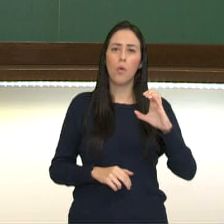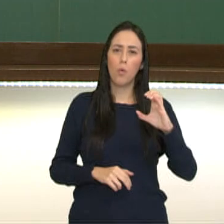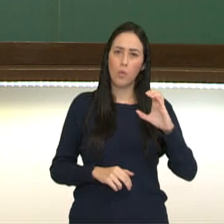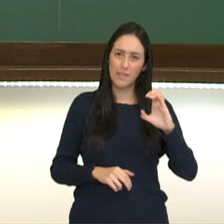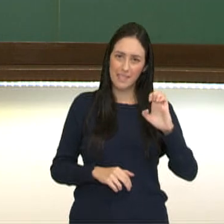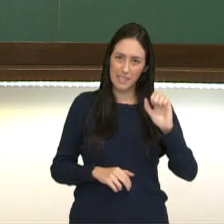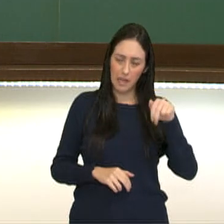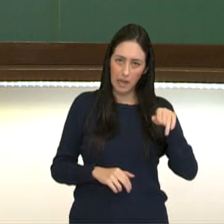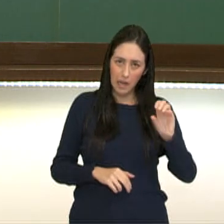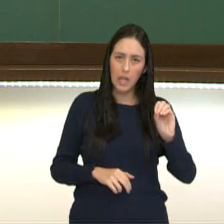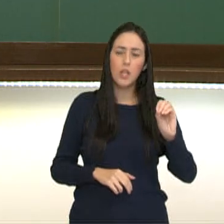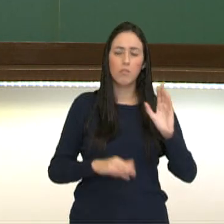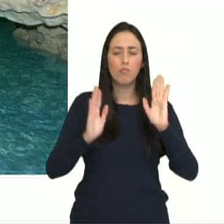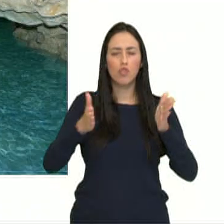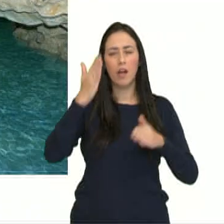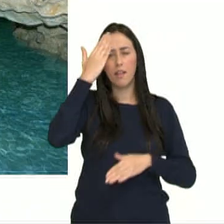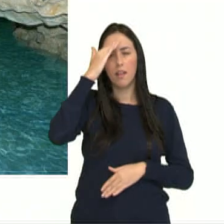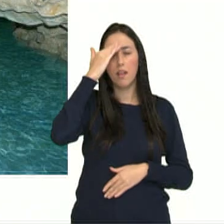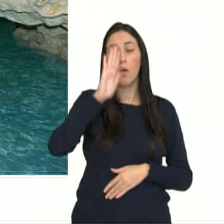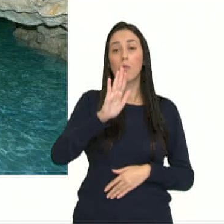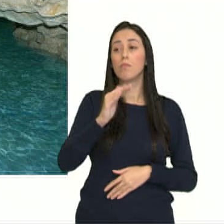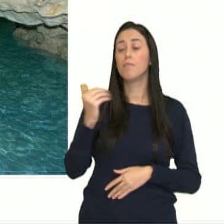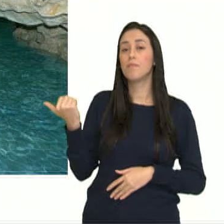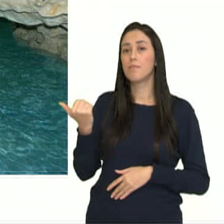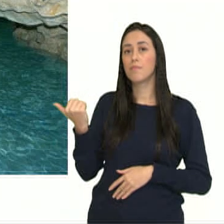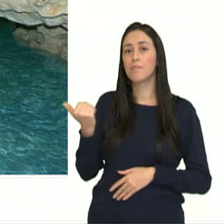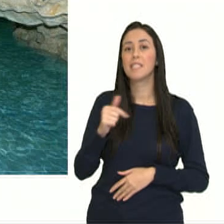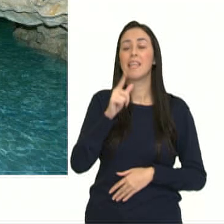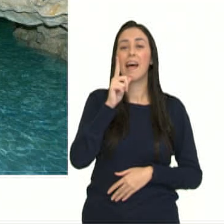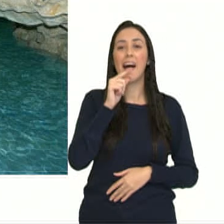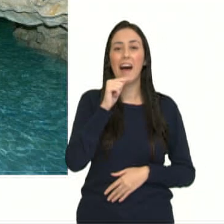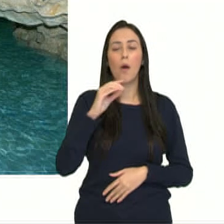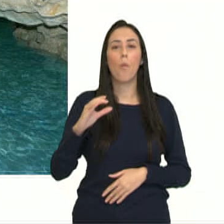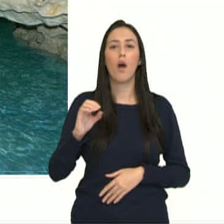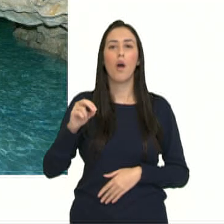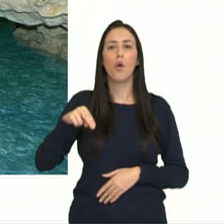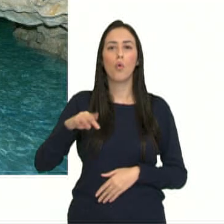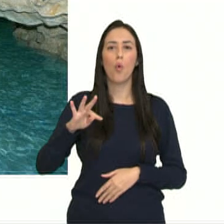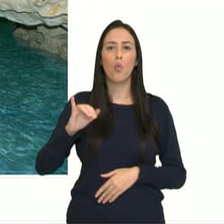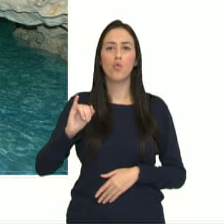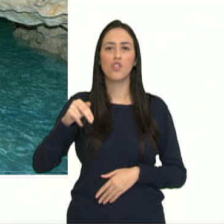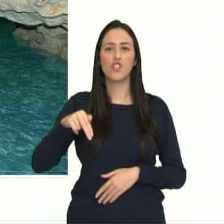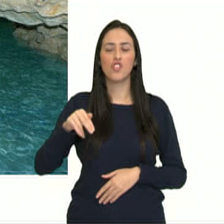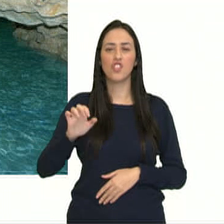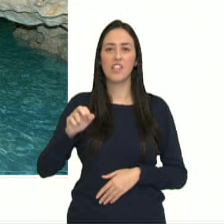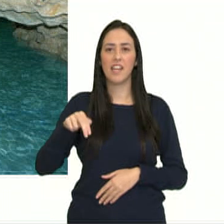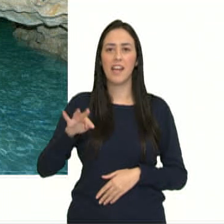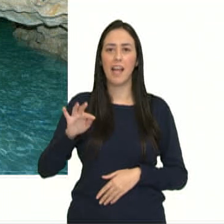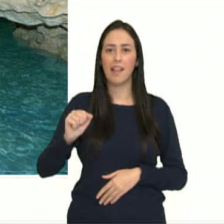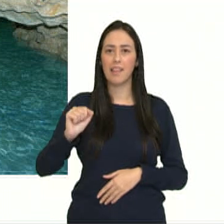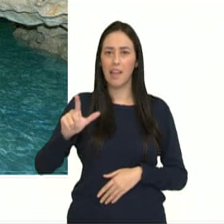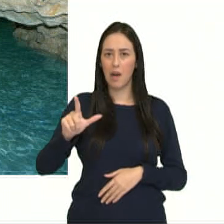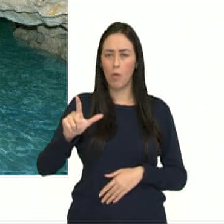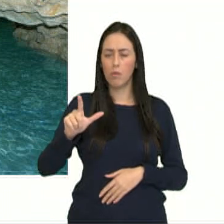água, olha o que eu trouxe para você aqui na tela, ó. Águas continentais. Como que a água encontra-se nos